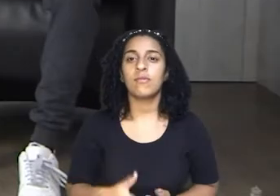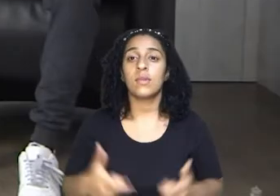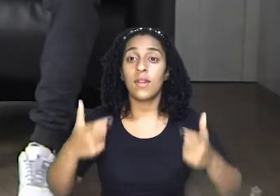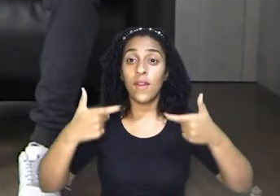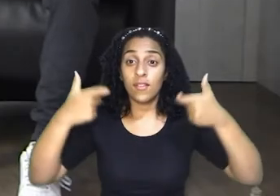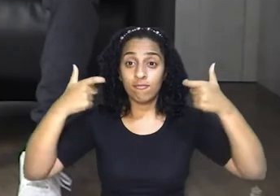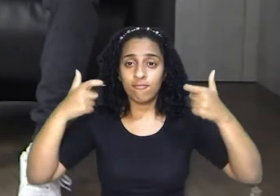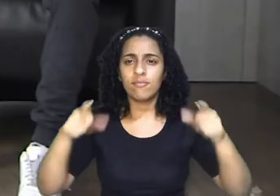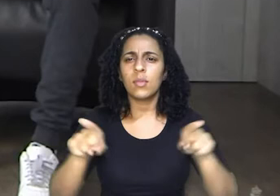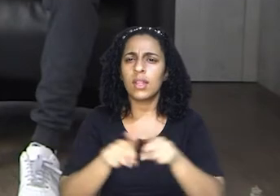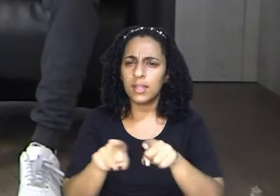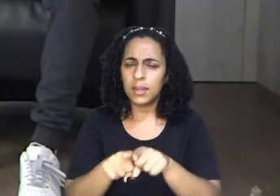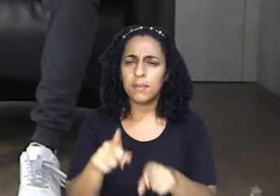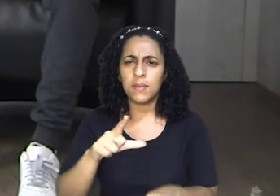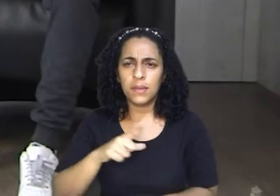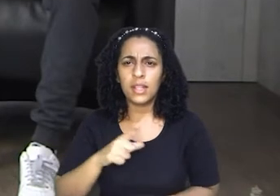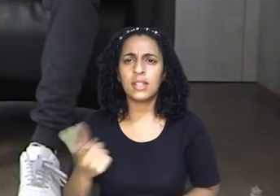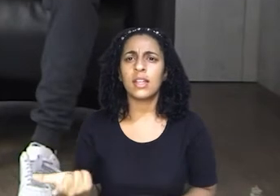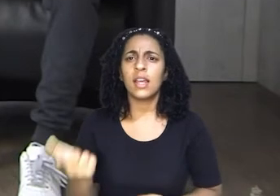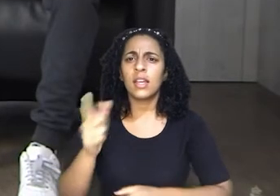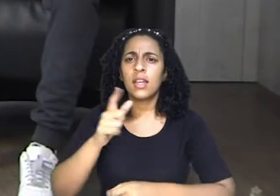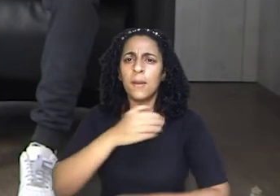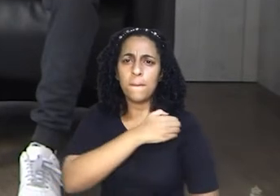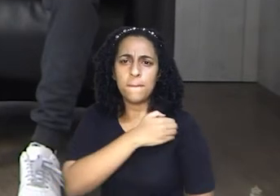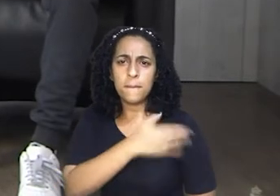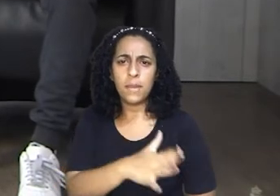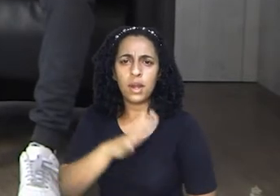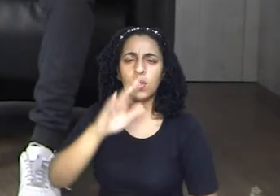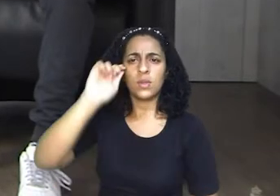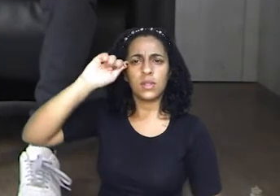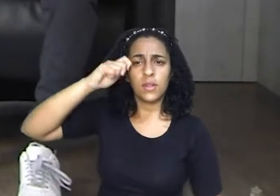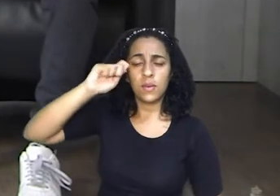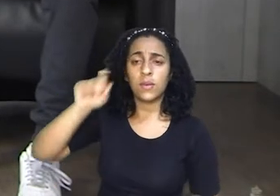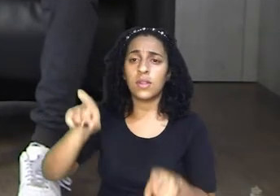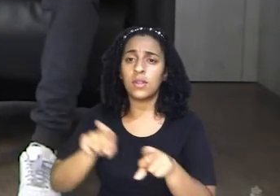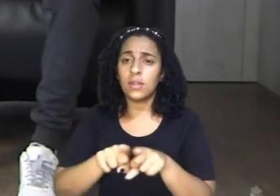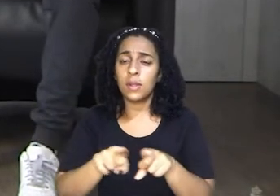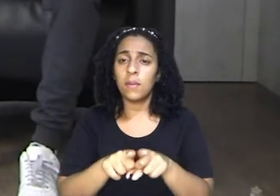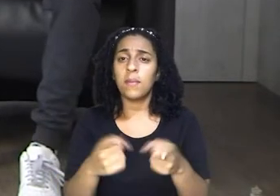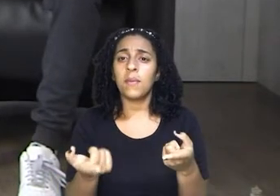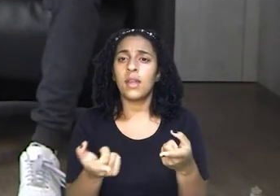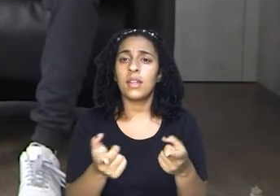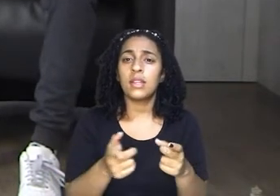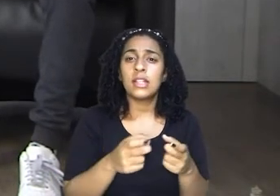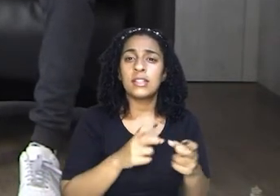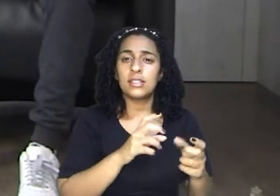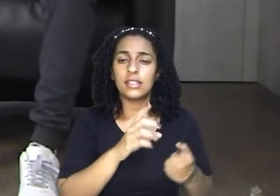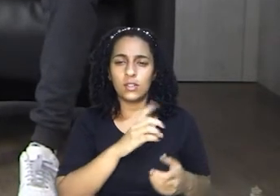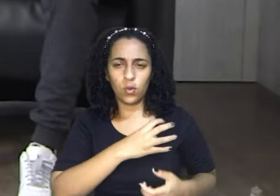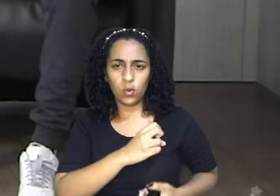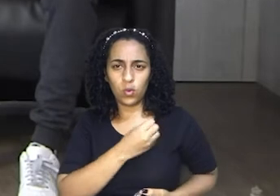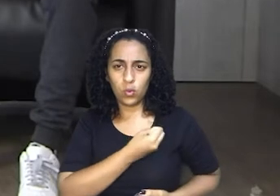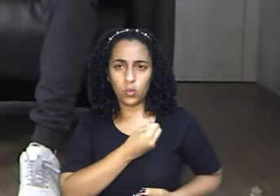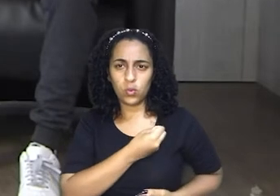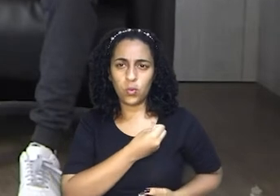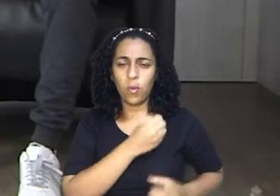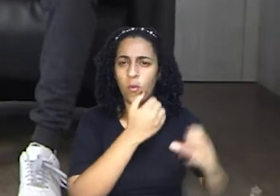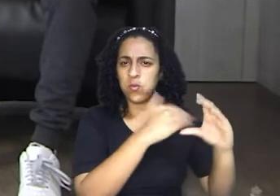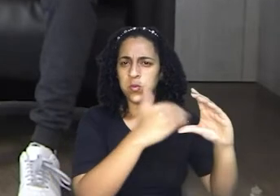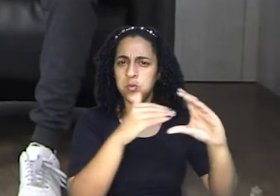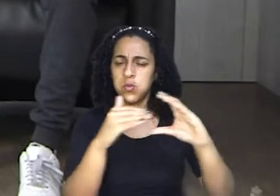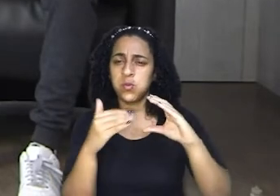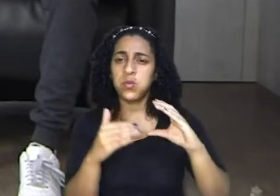aí eu vou juntar a questão do racismo EA questão desse capitalismo de dados né Desse colonização de dados